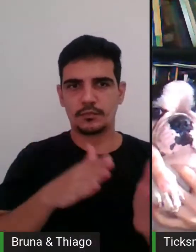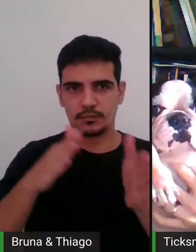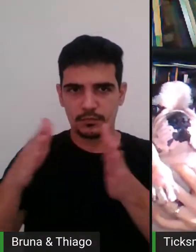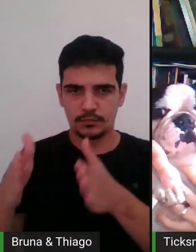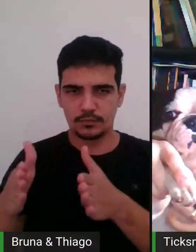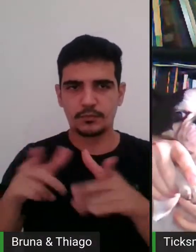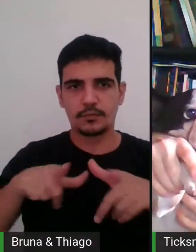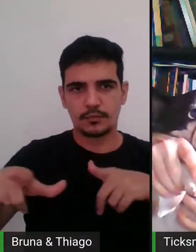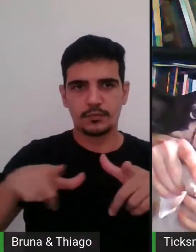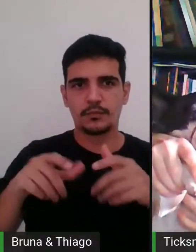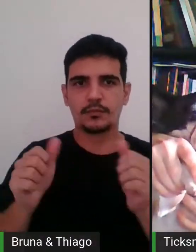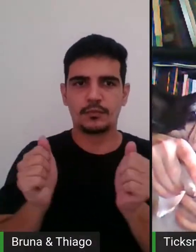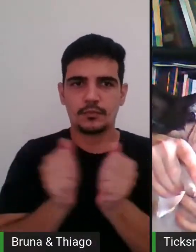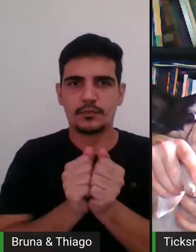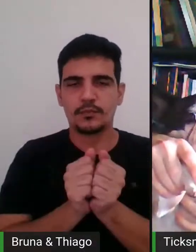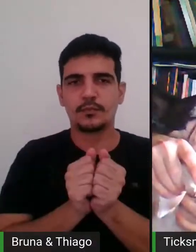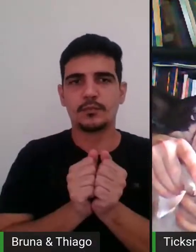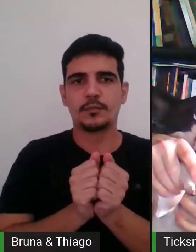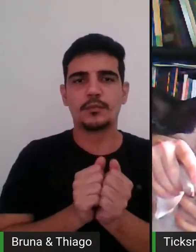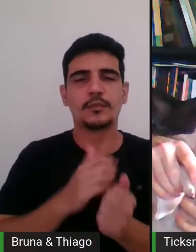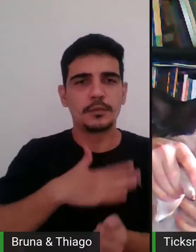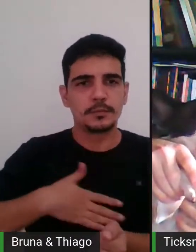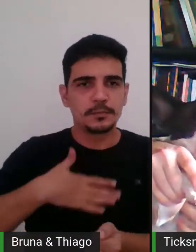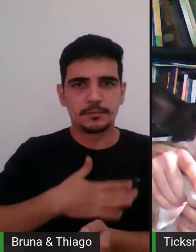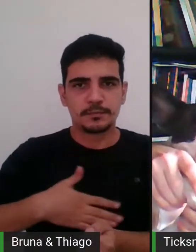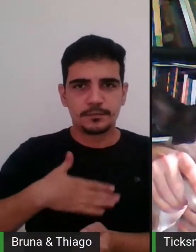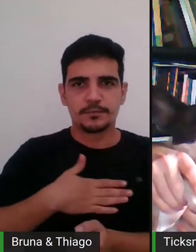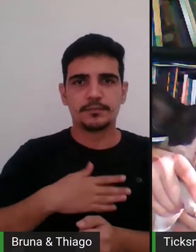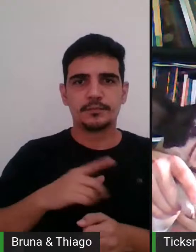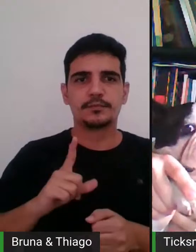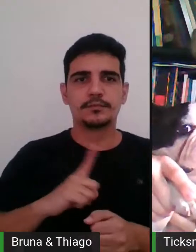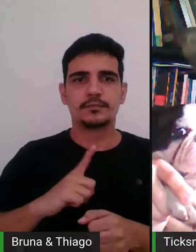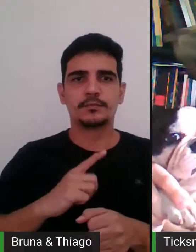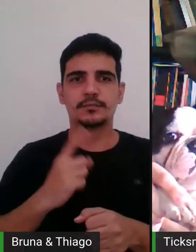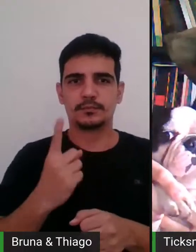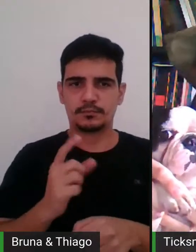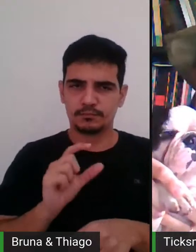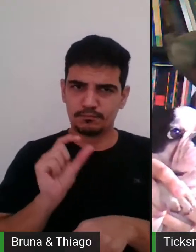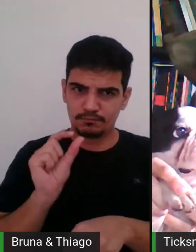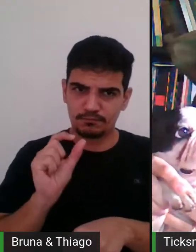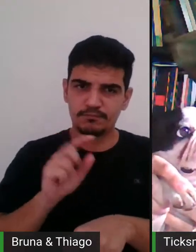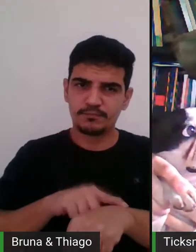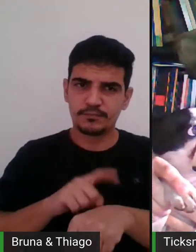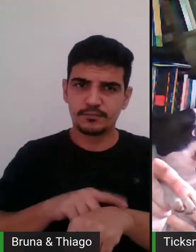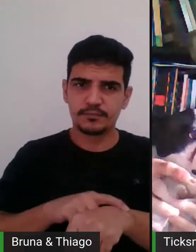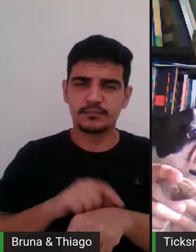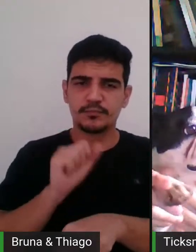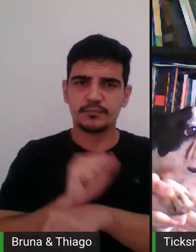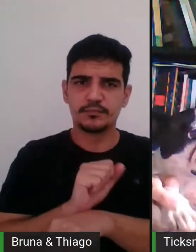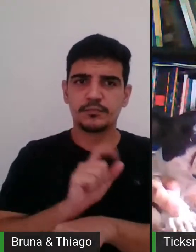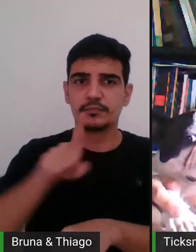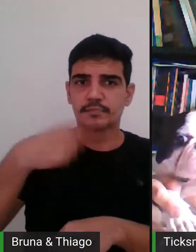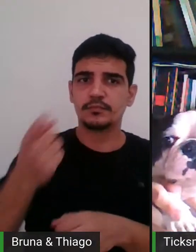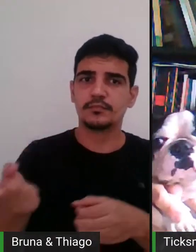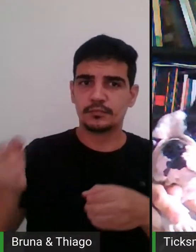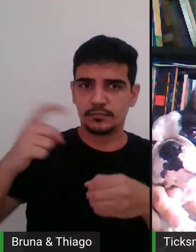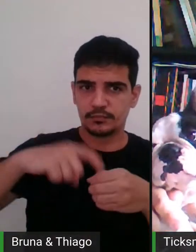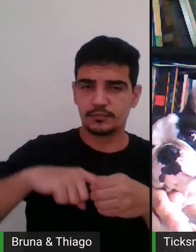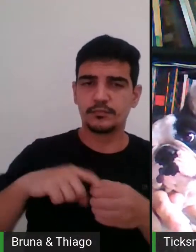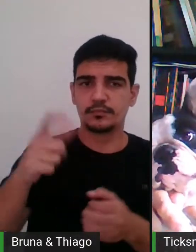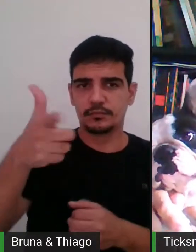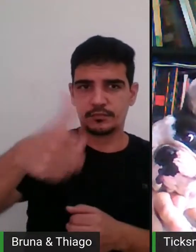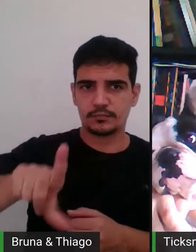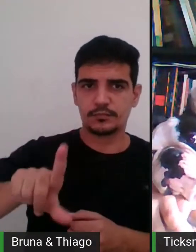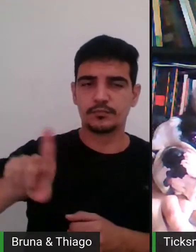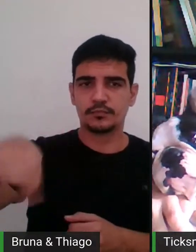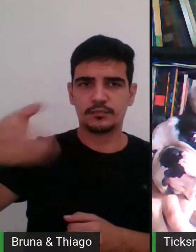também. E eu espero que vocês gostem. A gente vai ter um pequeno intervalo e logo mais a gente vai estar iniciando a próxima